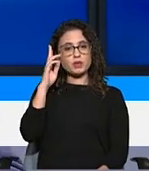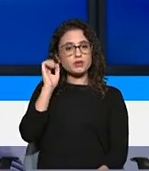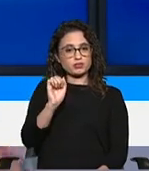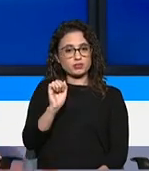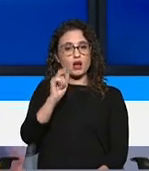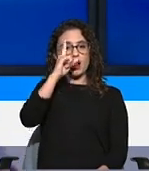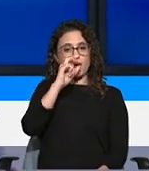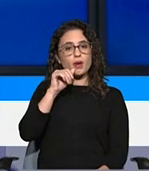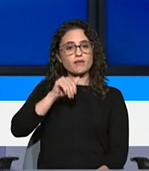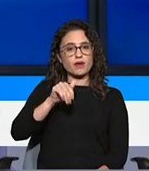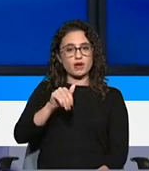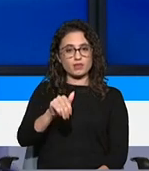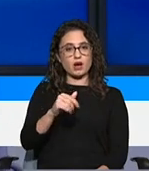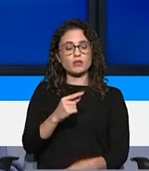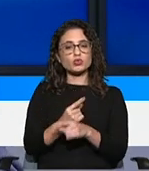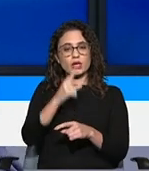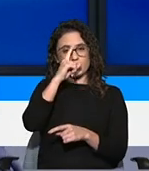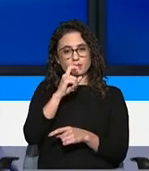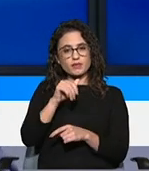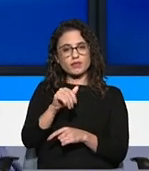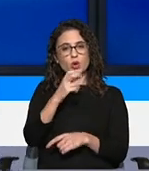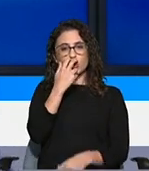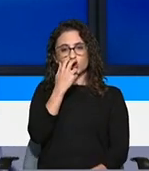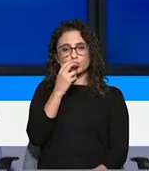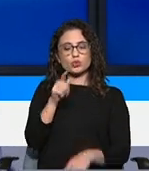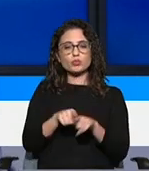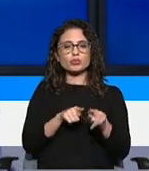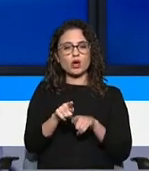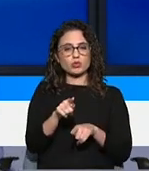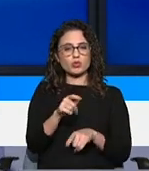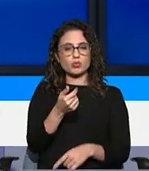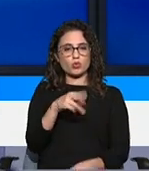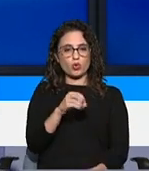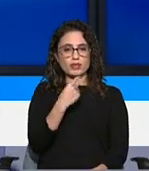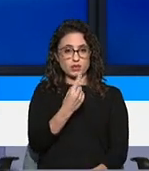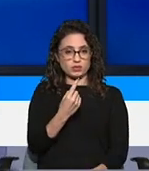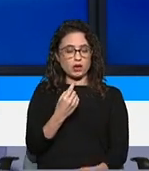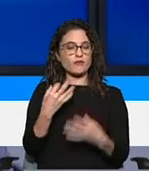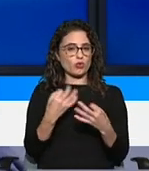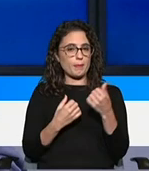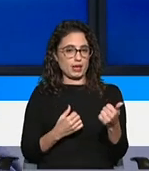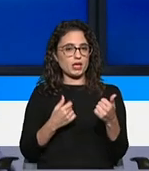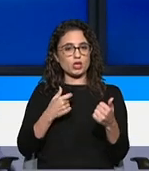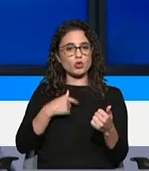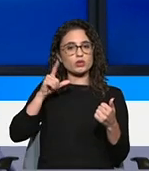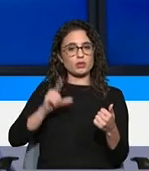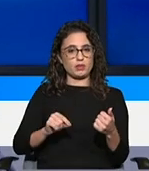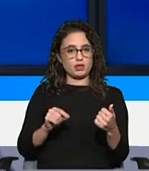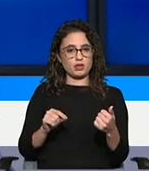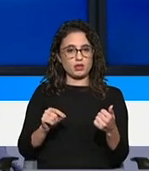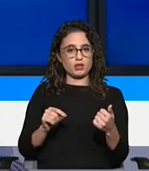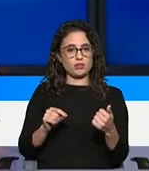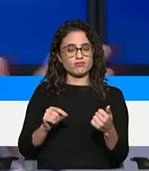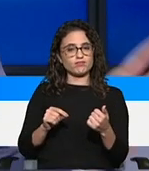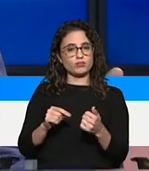tempos e os madeirenses vão-se lembrar e é Curioso o senhor Deputado Bruno lin falar eh e muito bem e eu naturalmente também eh subscrevo